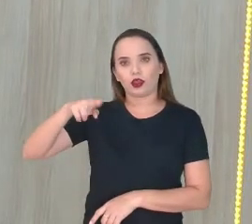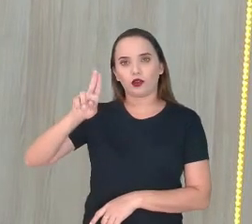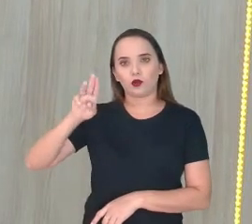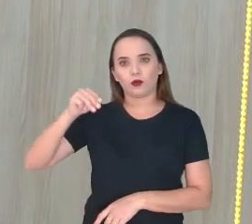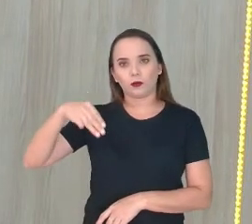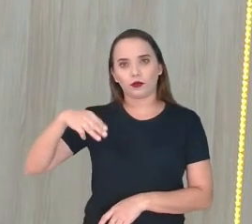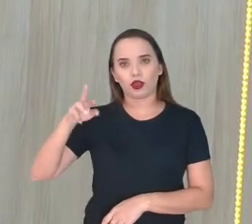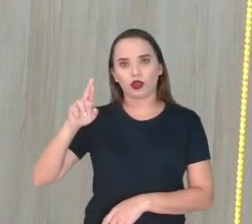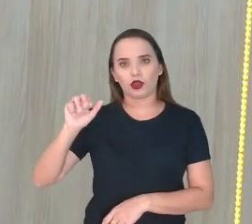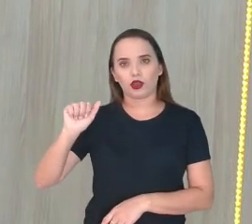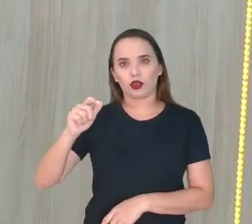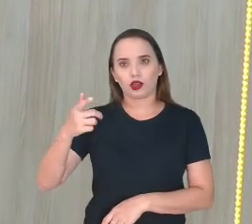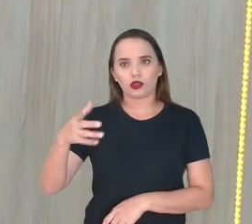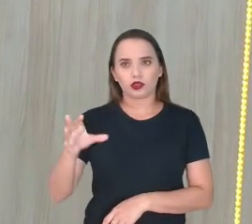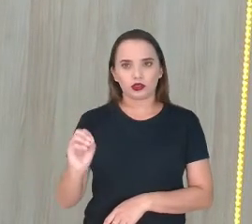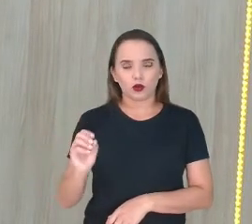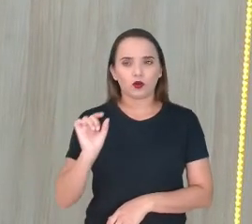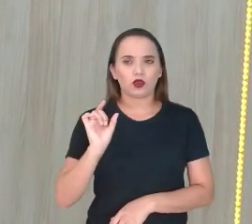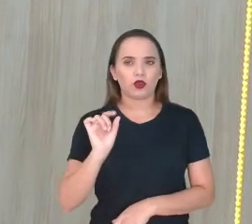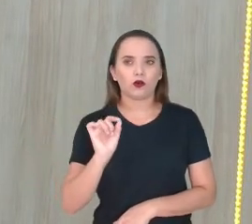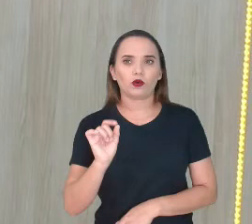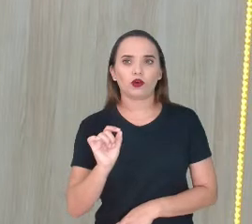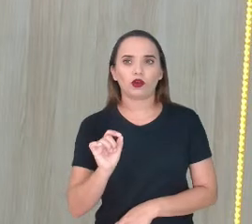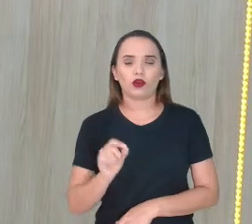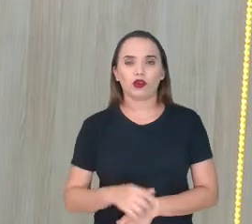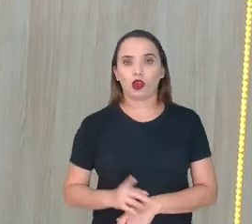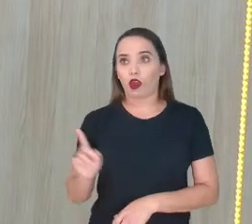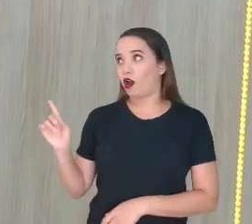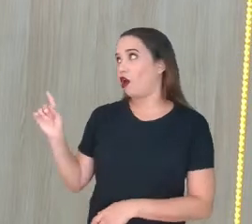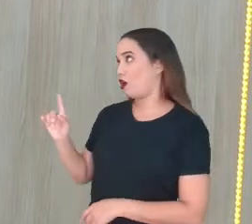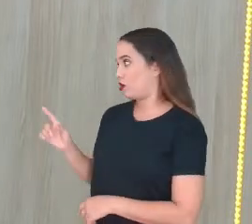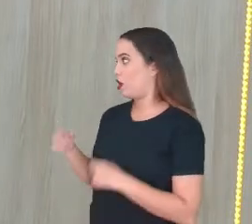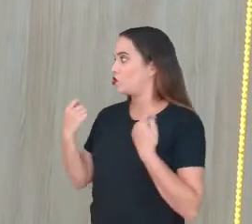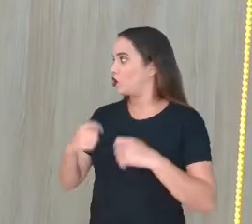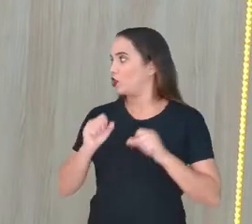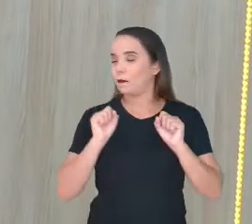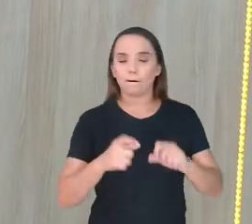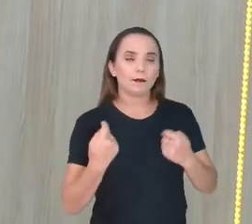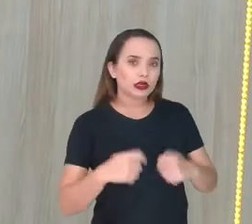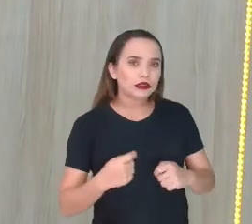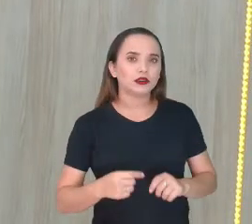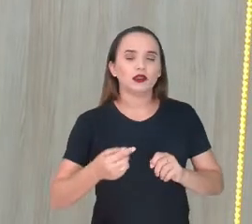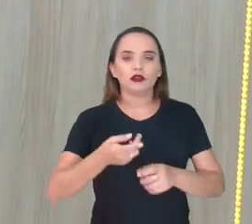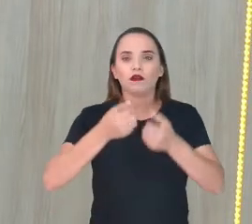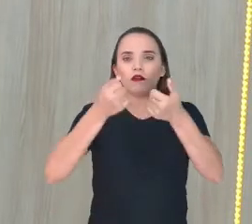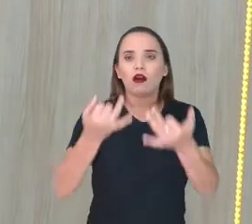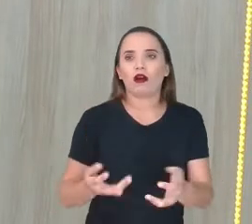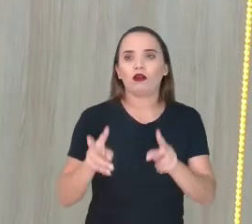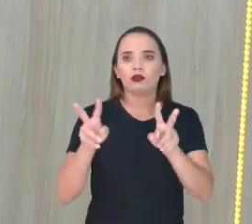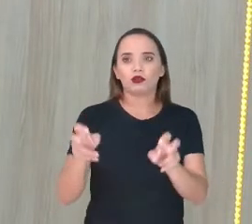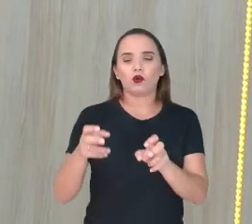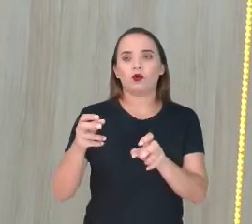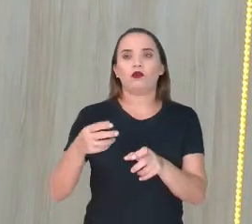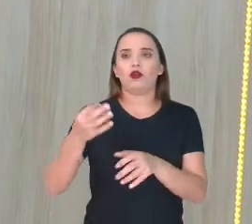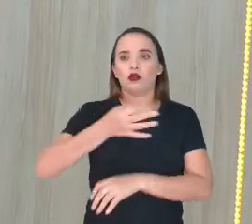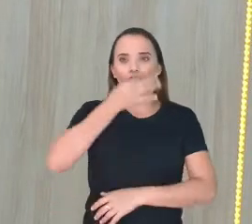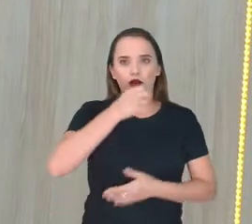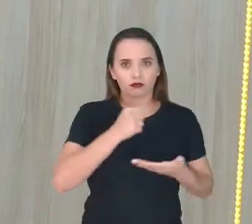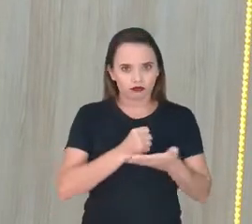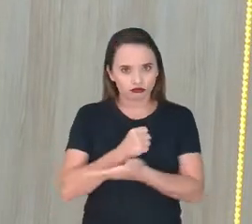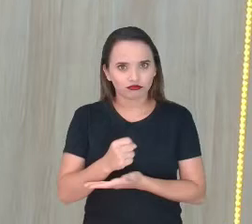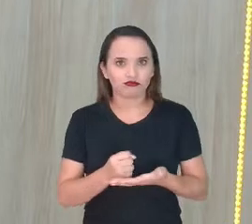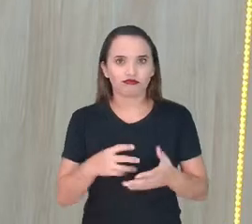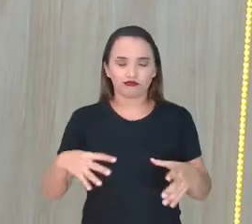enumeração, né? Que é aqui nela você deve citar os vários argumentos que tem sobre a sua tese, um a